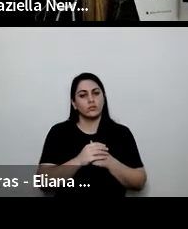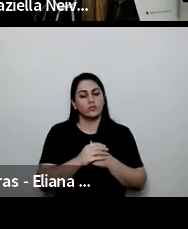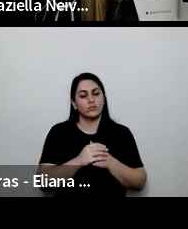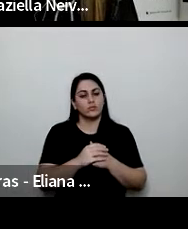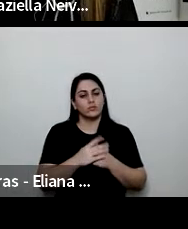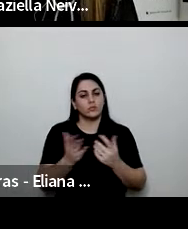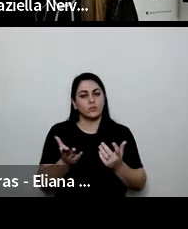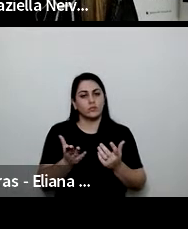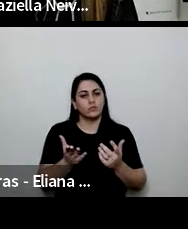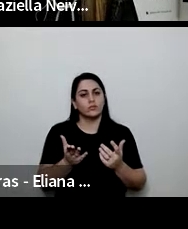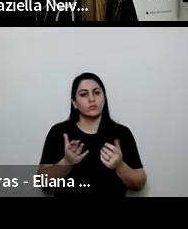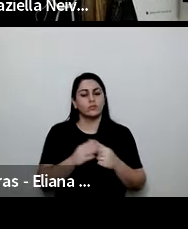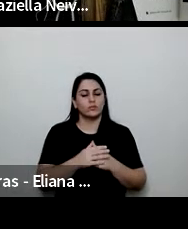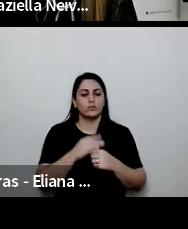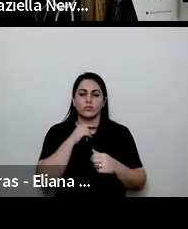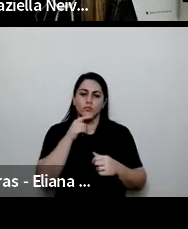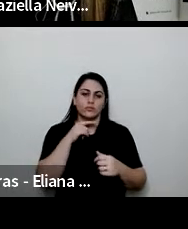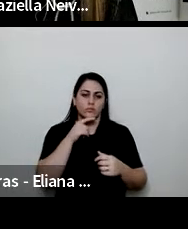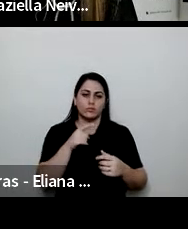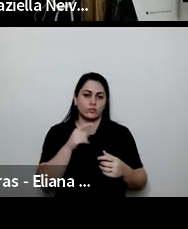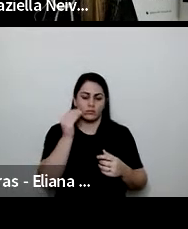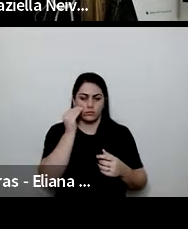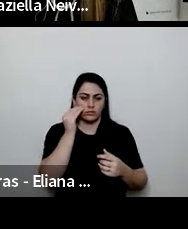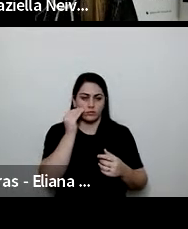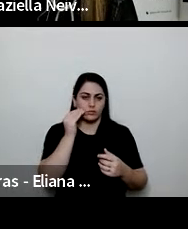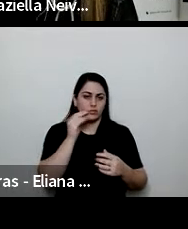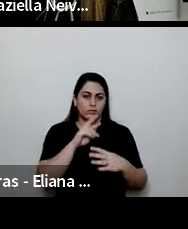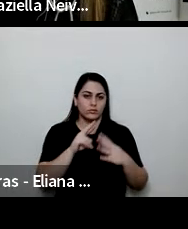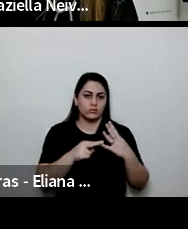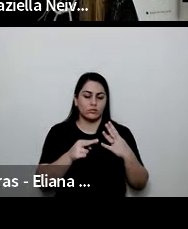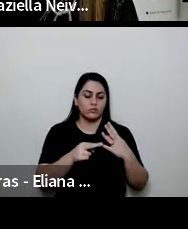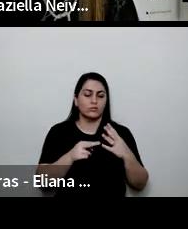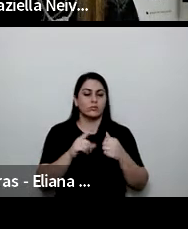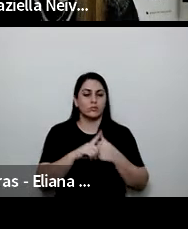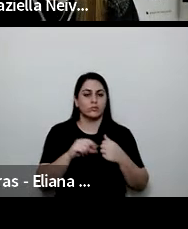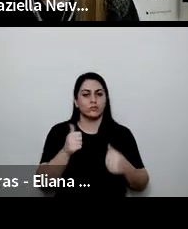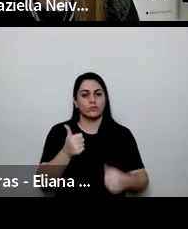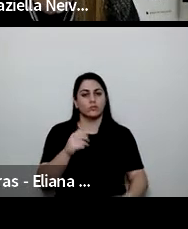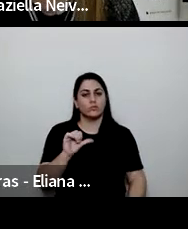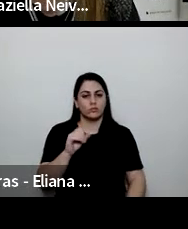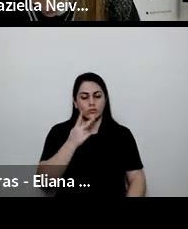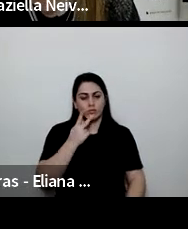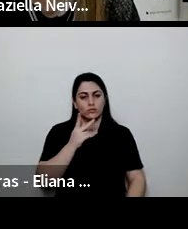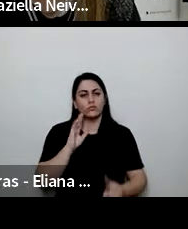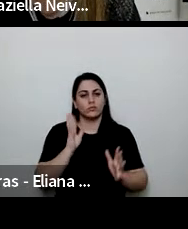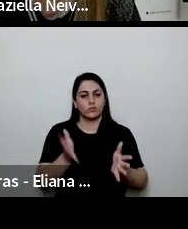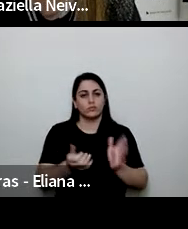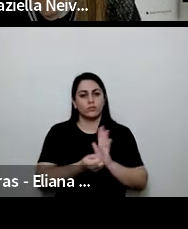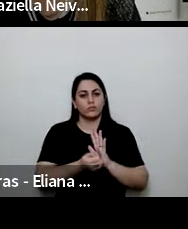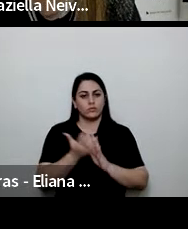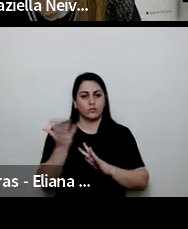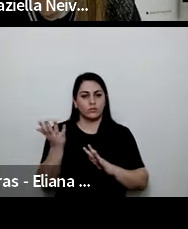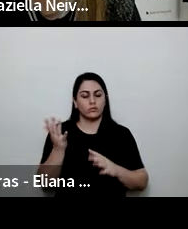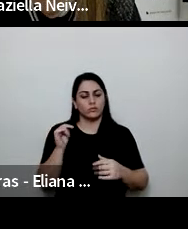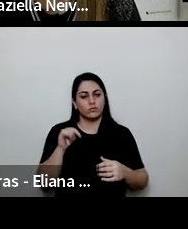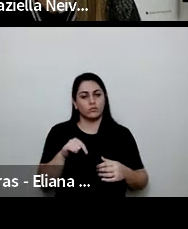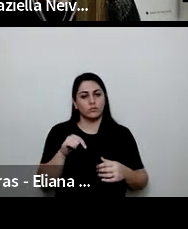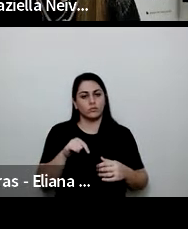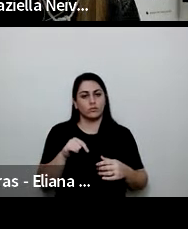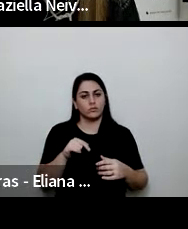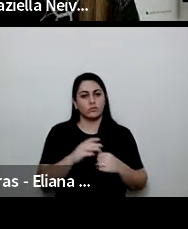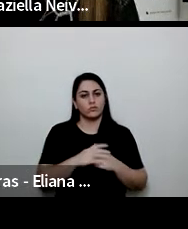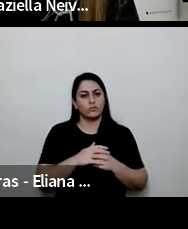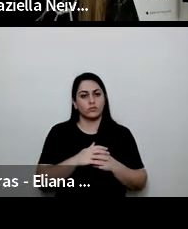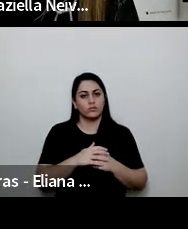atrás são recorríveis de imediato conforme o artigo 19 tantas vezes citado aqui neste neste neste